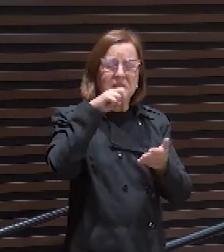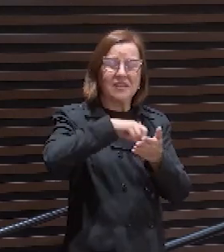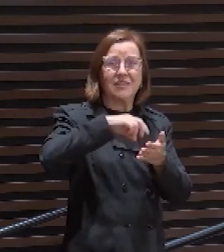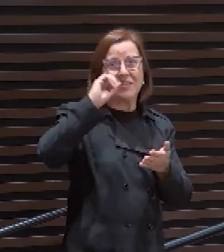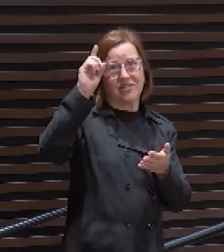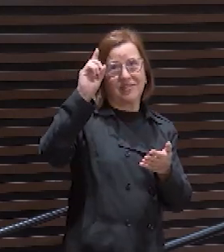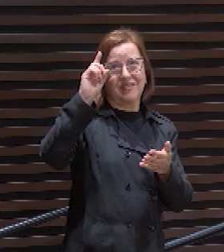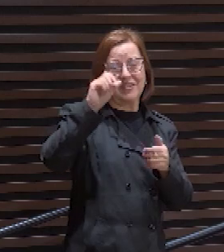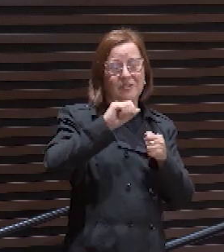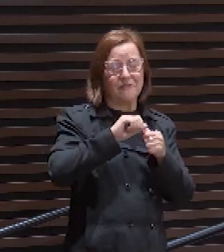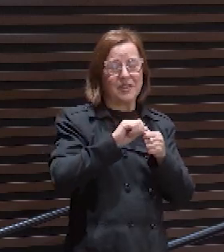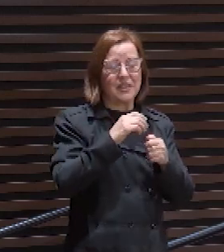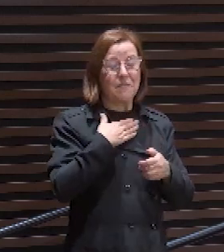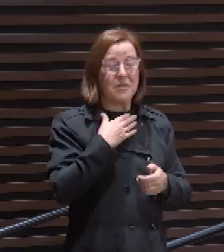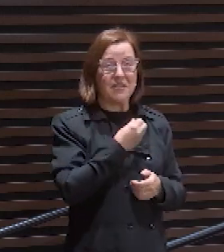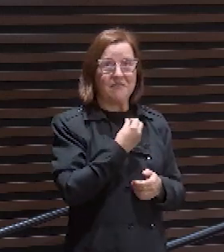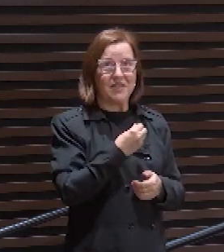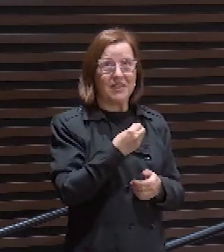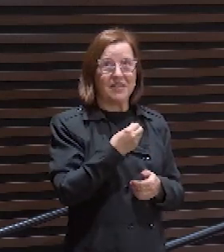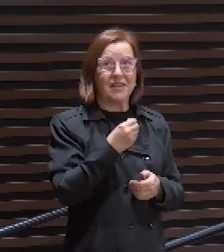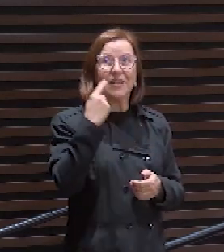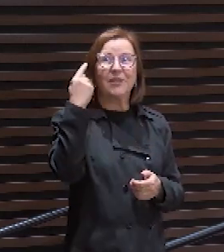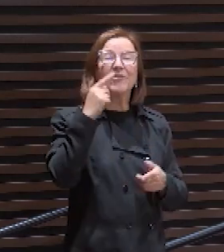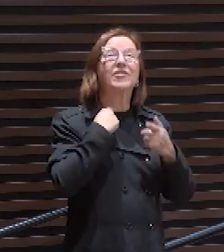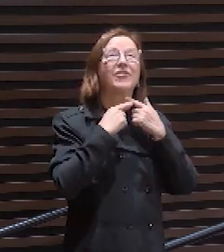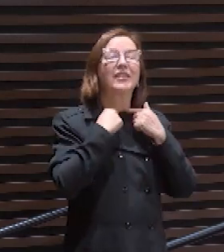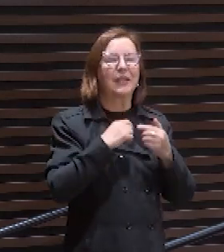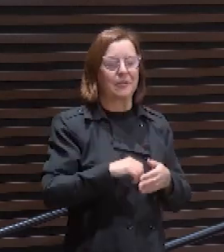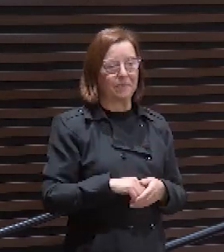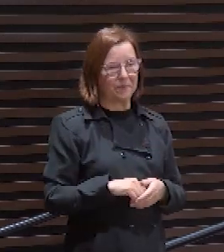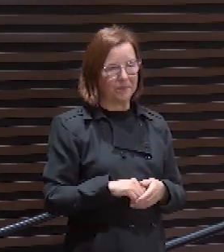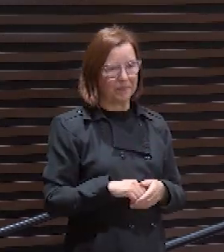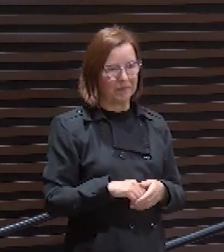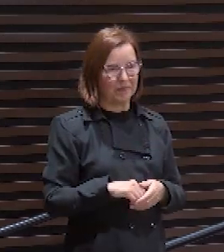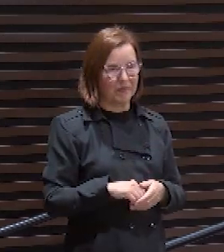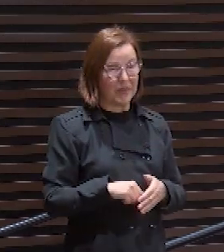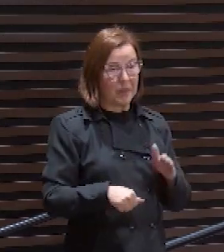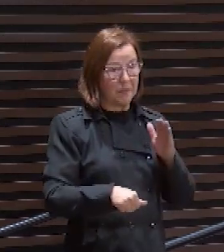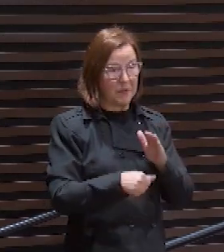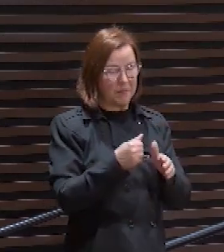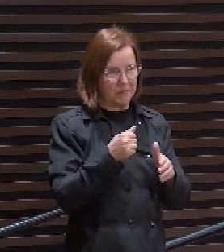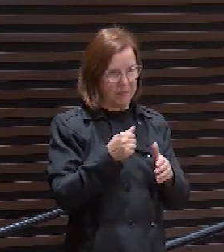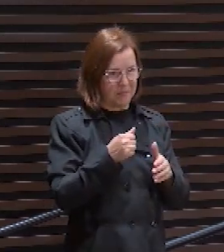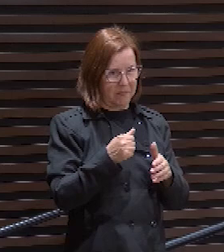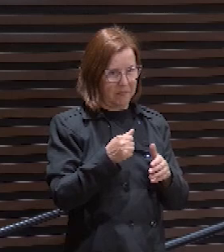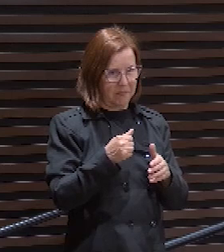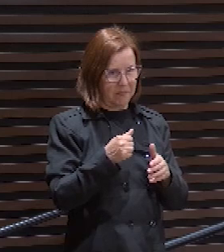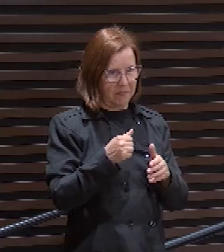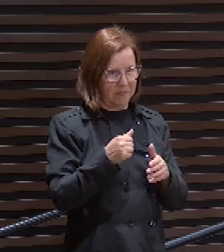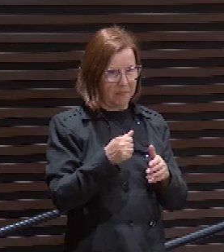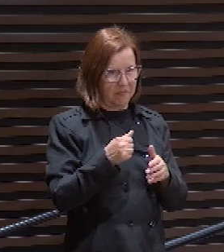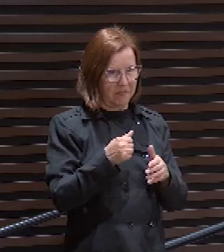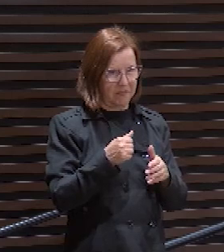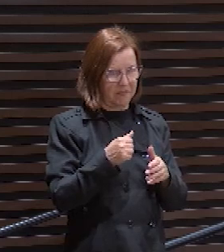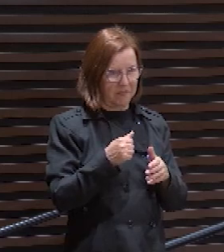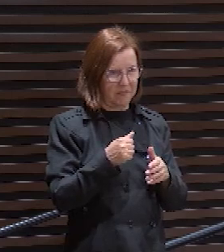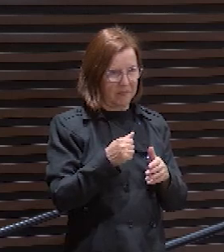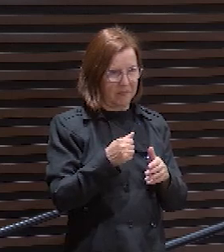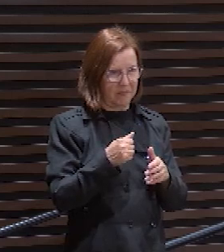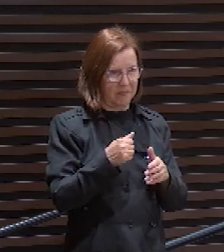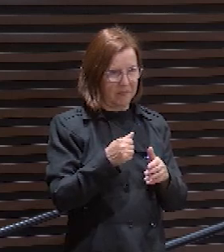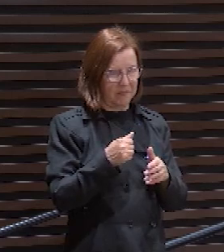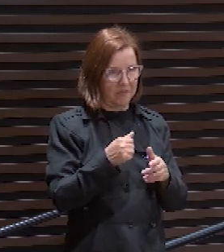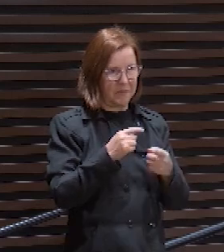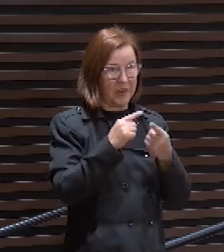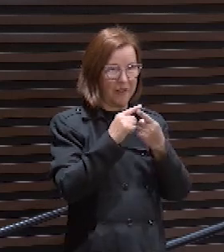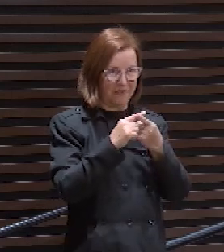quiser. A primeira vez que eu participei de um culto aqui na PIB Londrina, eu tinha acabado de chegar do Rio de Janeiro, eu tinha